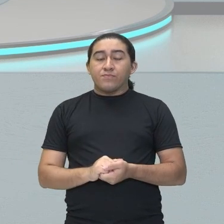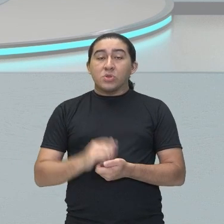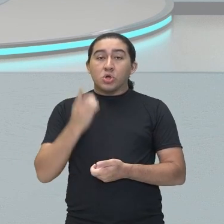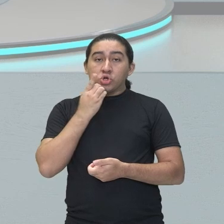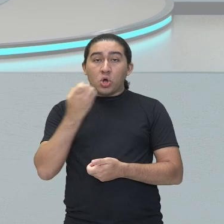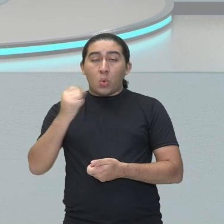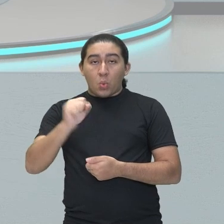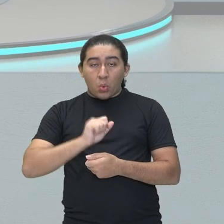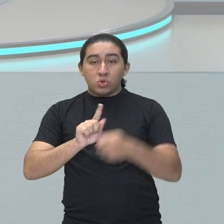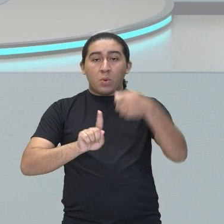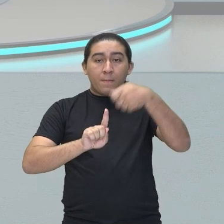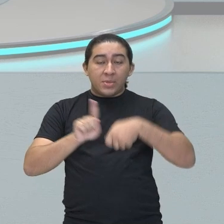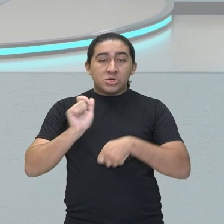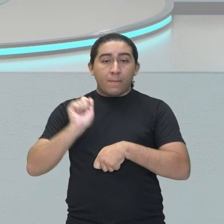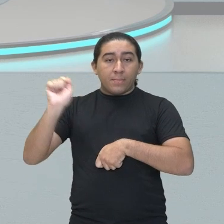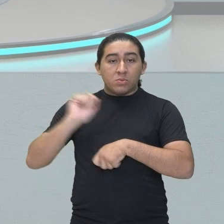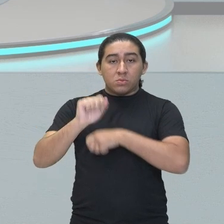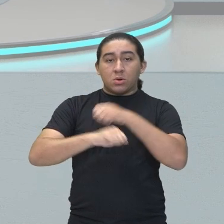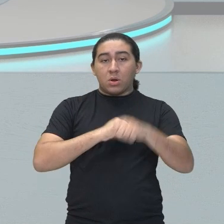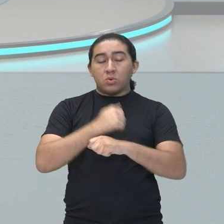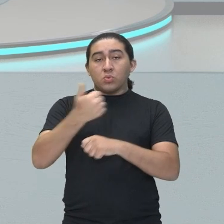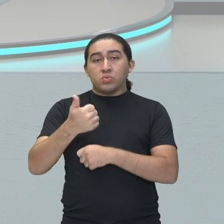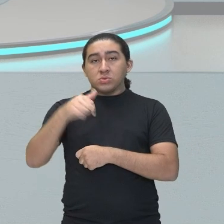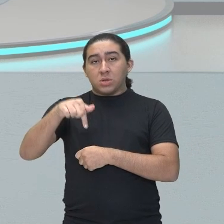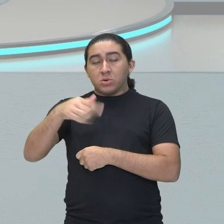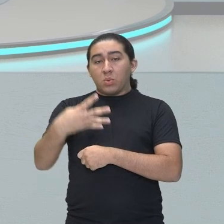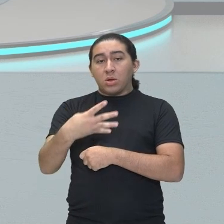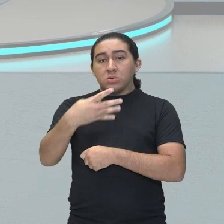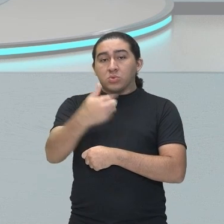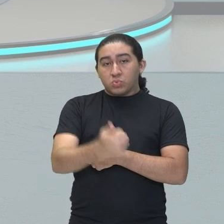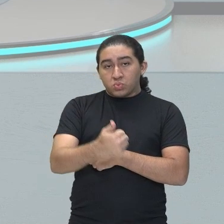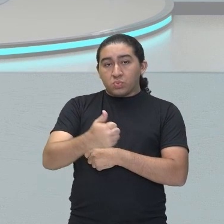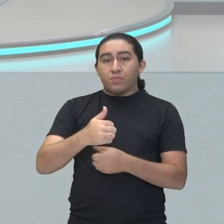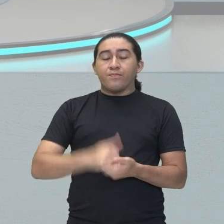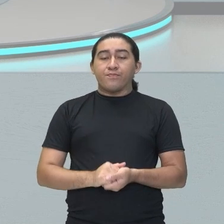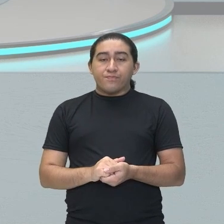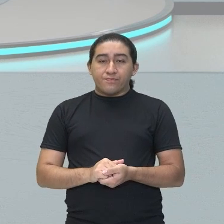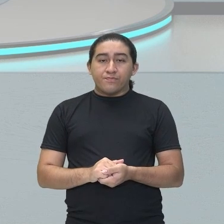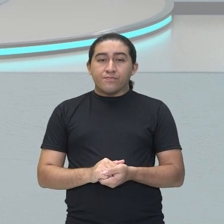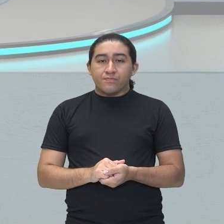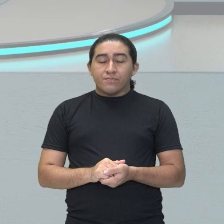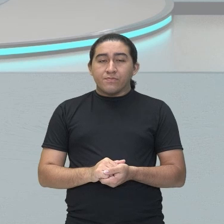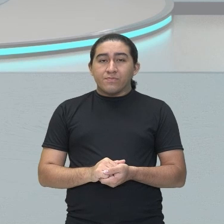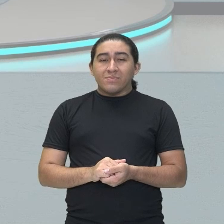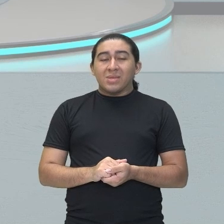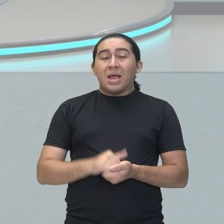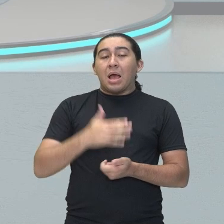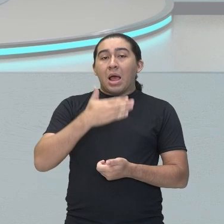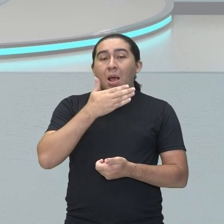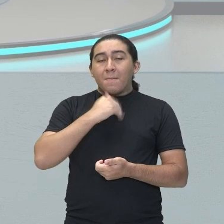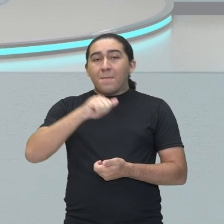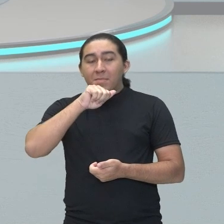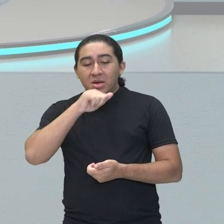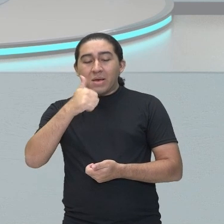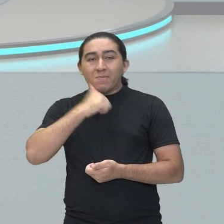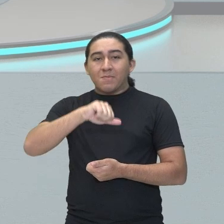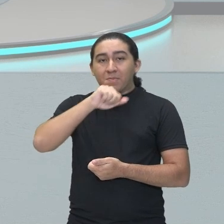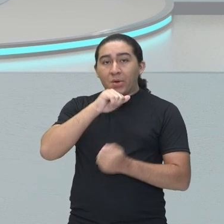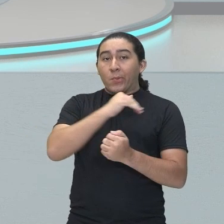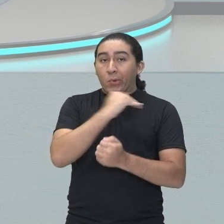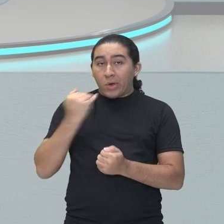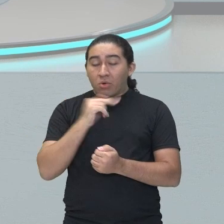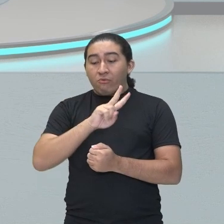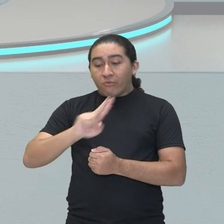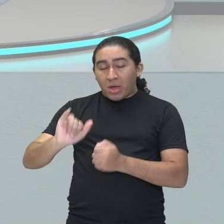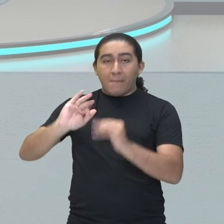de 1741. Ficou órfão muito cedo e foi levado para o Colégio dos Jesuítas, no Rio